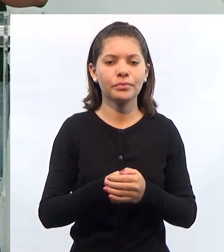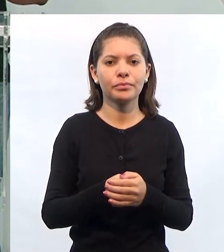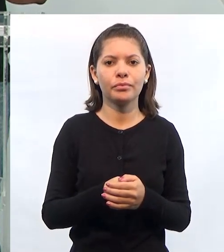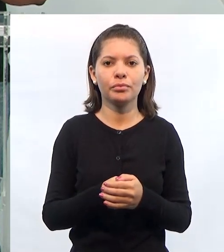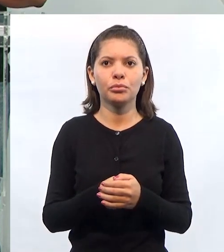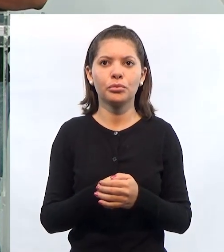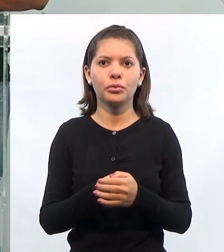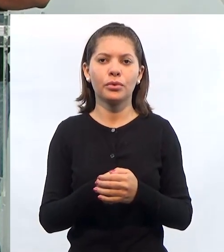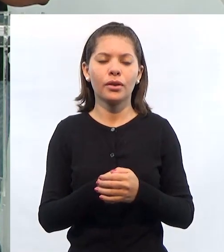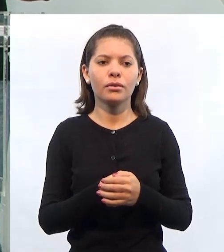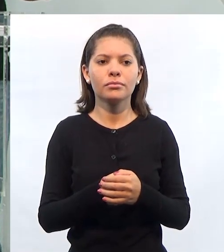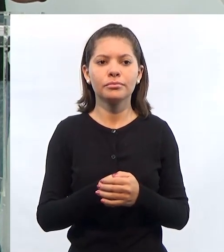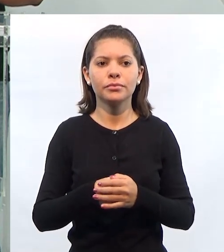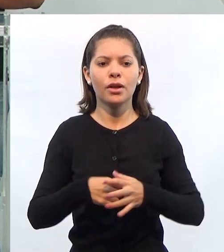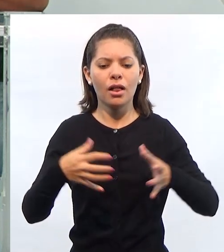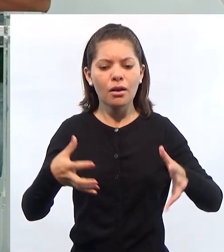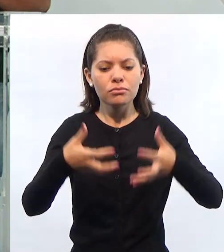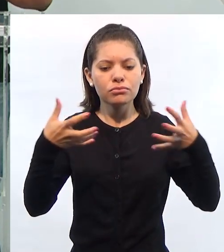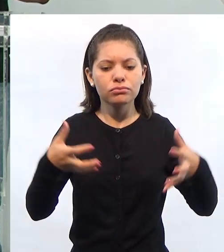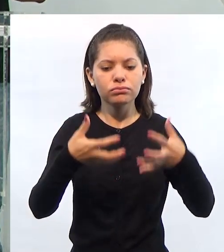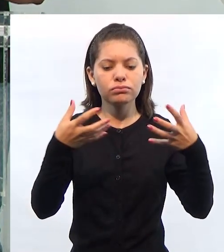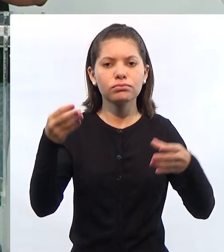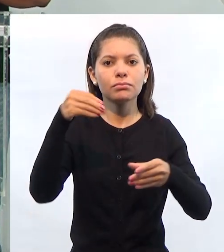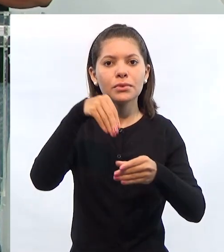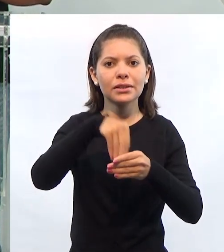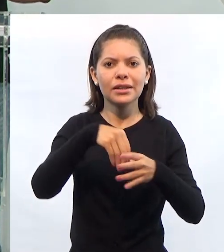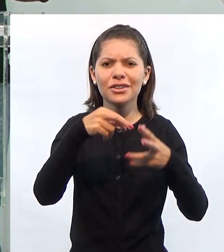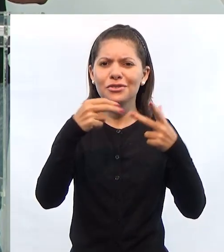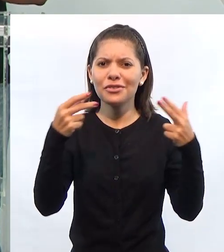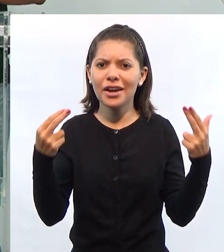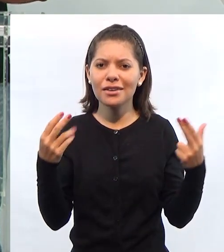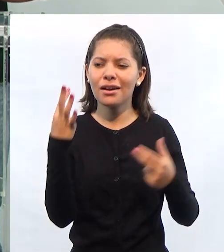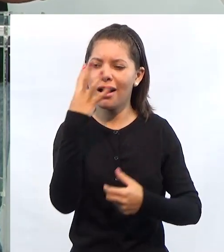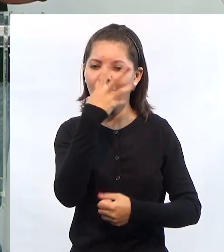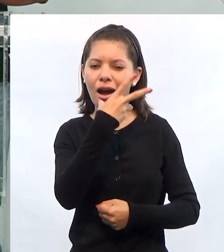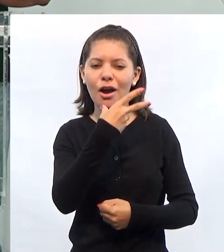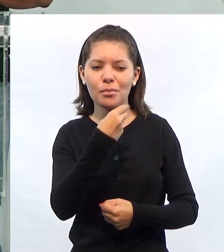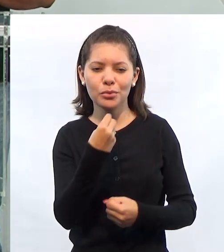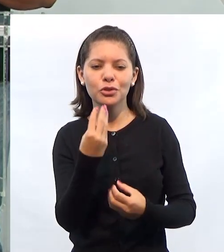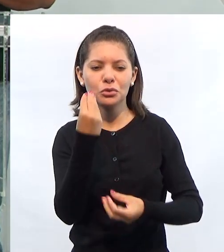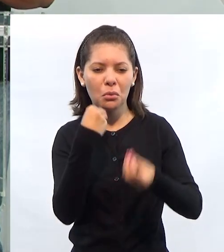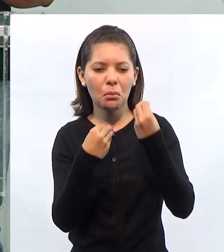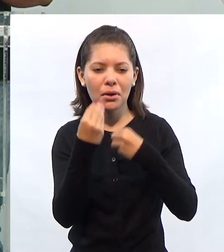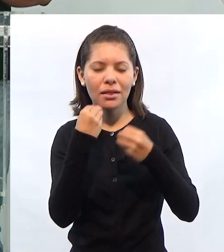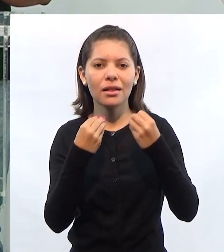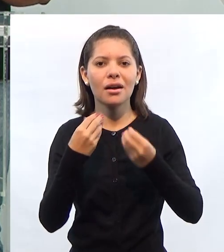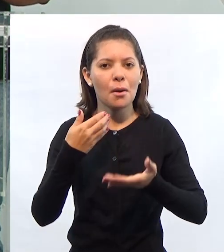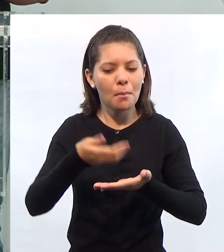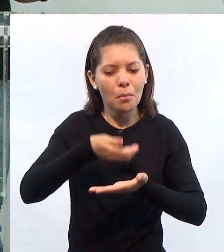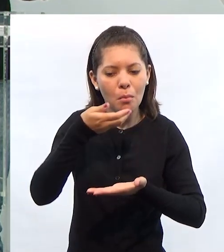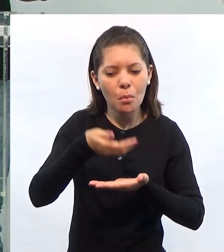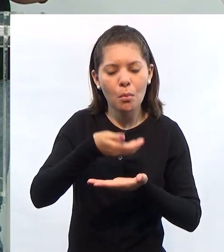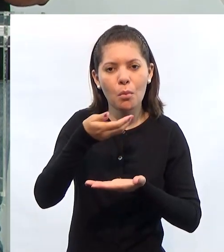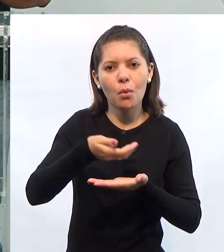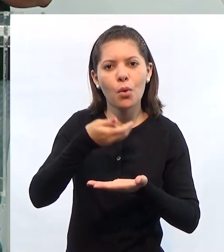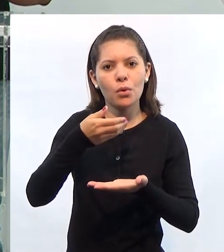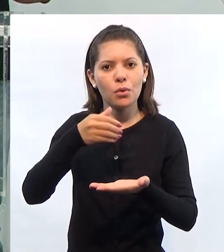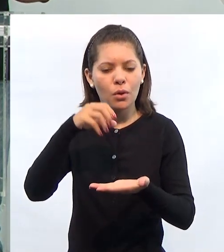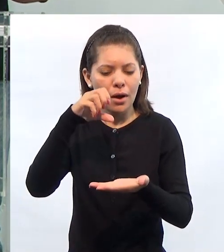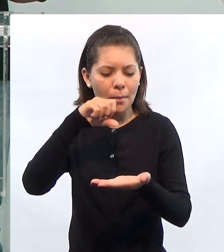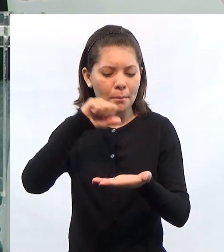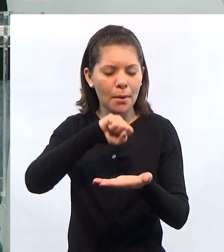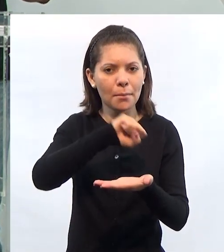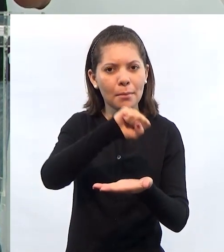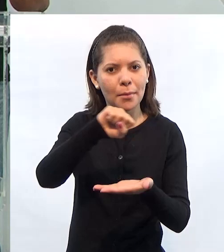aqueles vegetais, um alface, uma coisa ali para dar aquela embelezada, pega esse molho lá e coloca ali mais